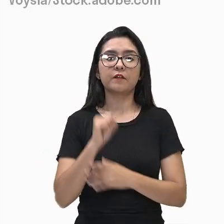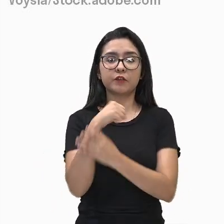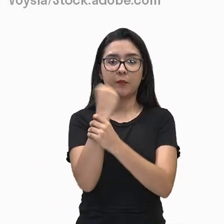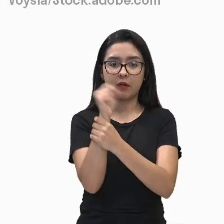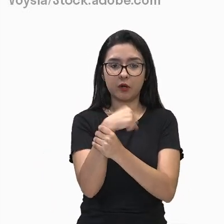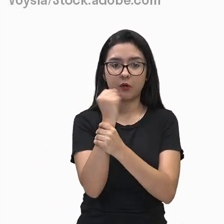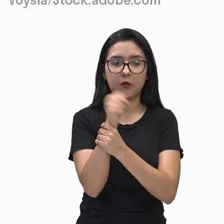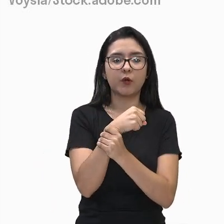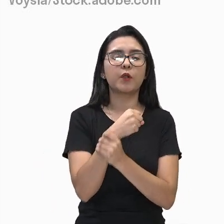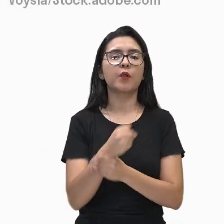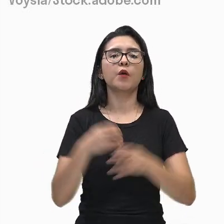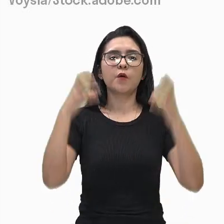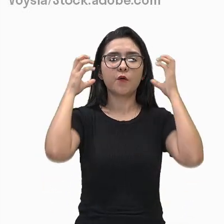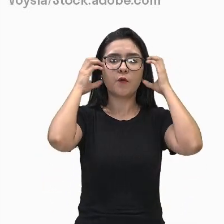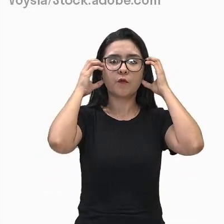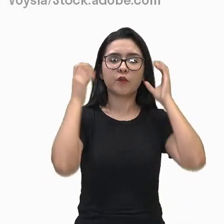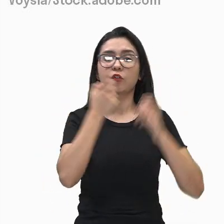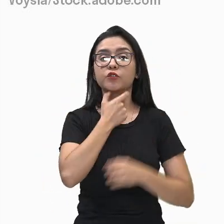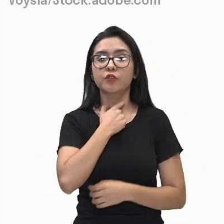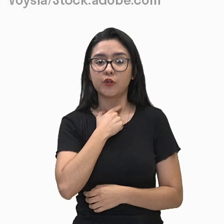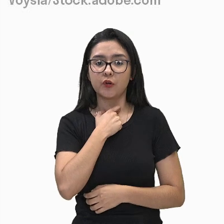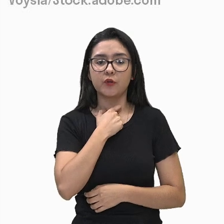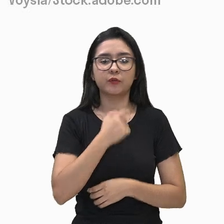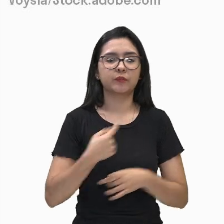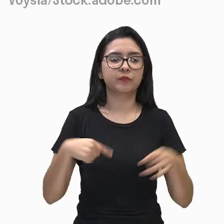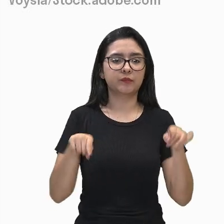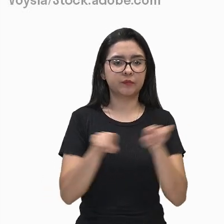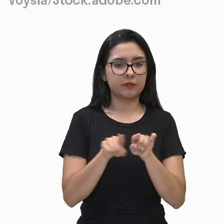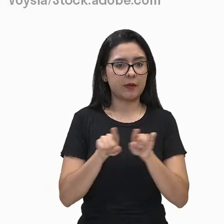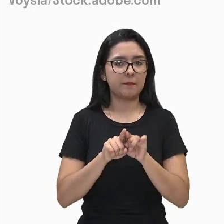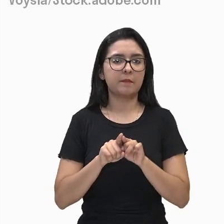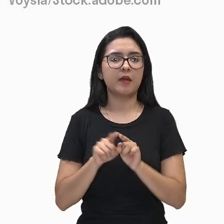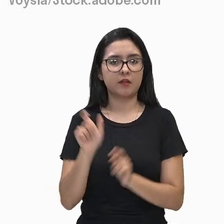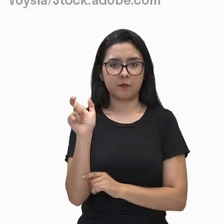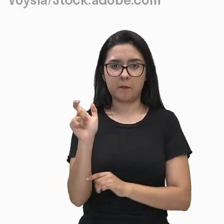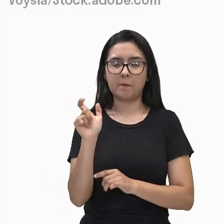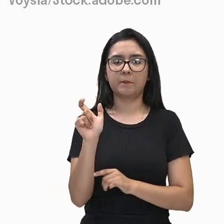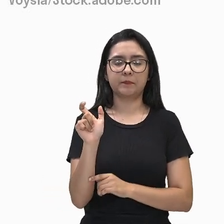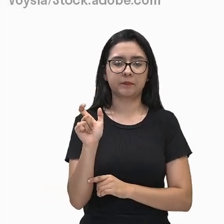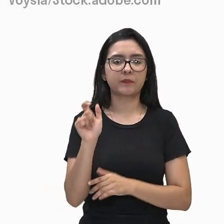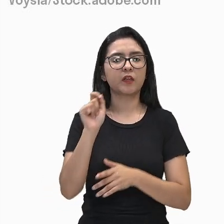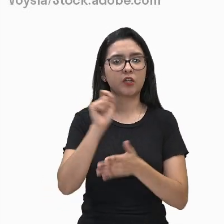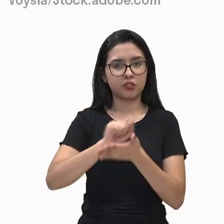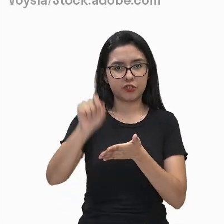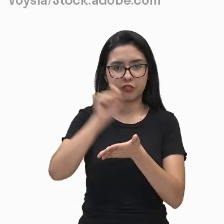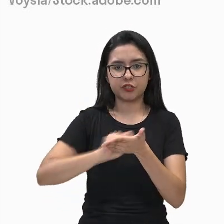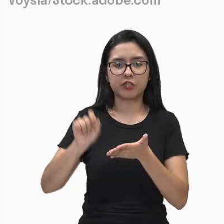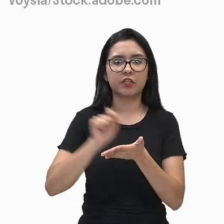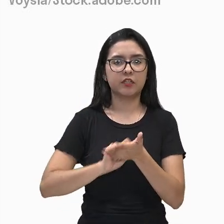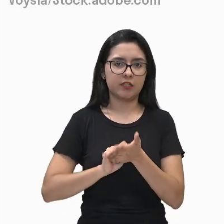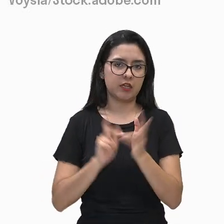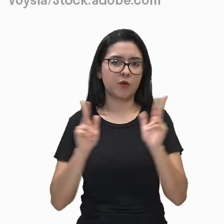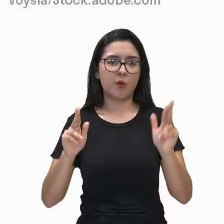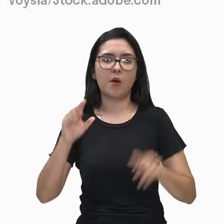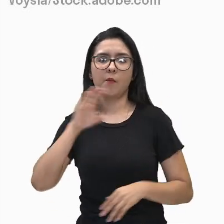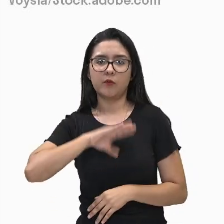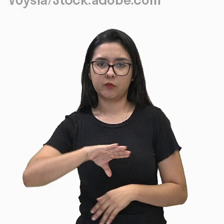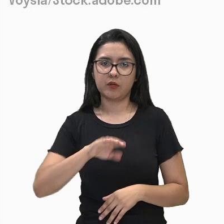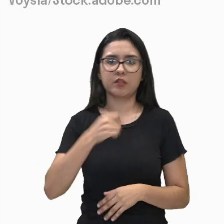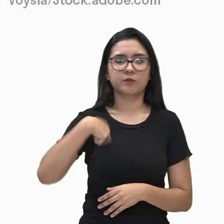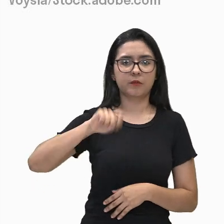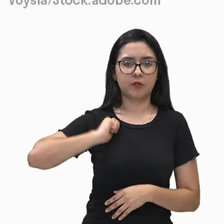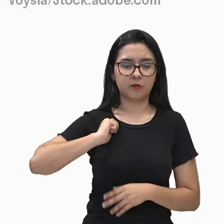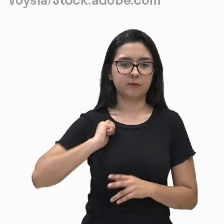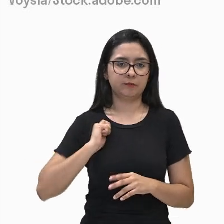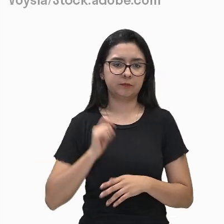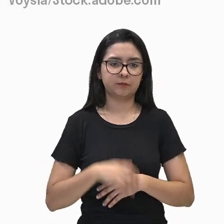Fisioterapeuta, fonoaudiólogo, também se escrevem de forma igual nos dois idiomas. E temos